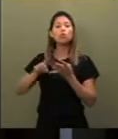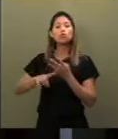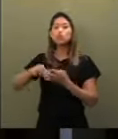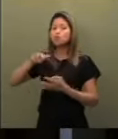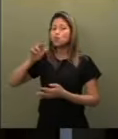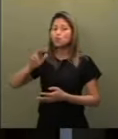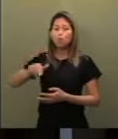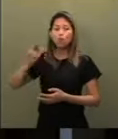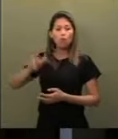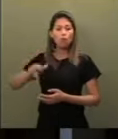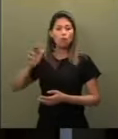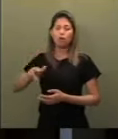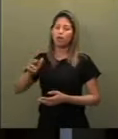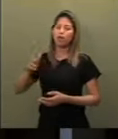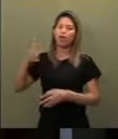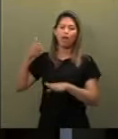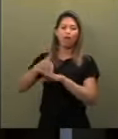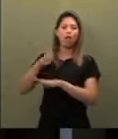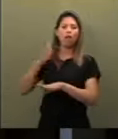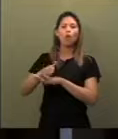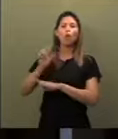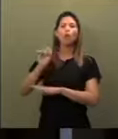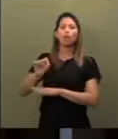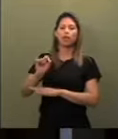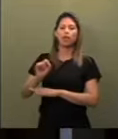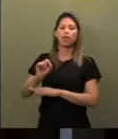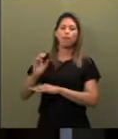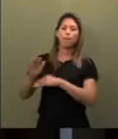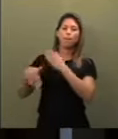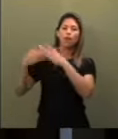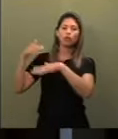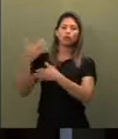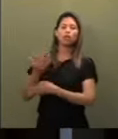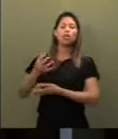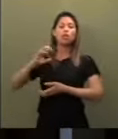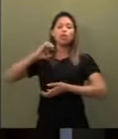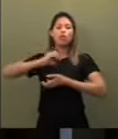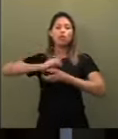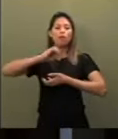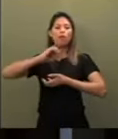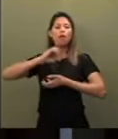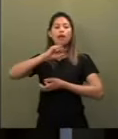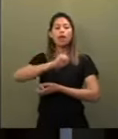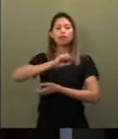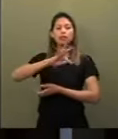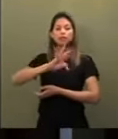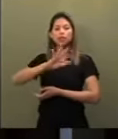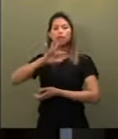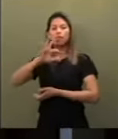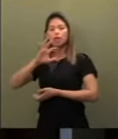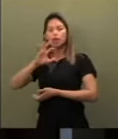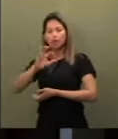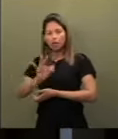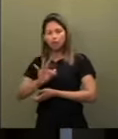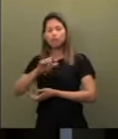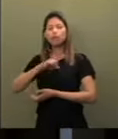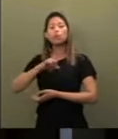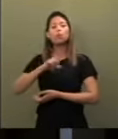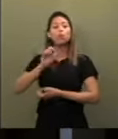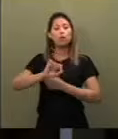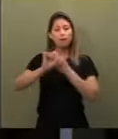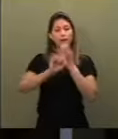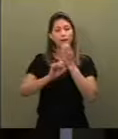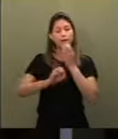sequer, um processo de impeachment de ministros do STF. Só nessa legislatura foram mais